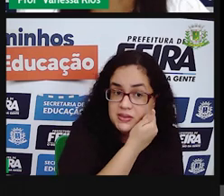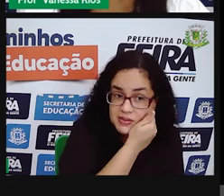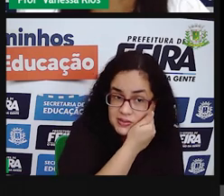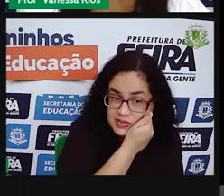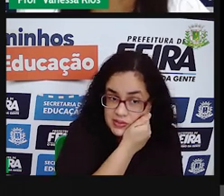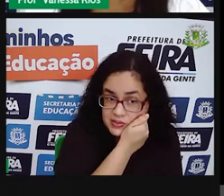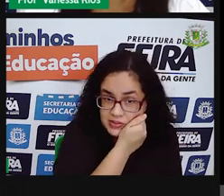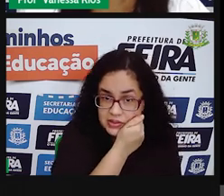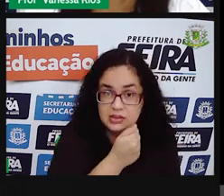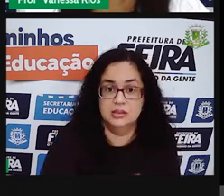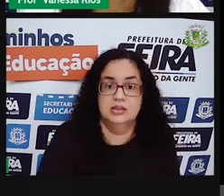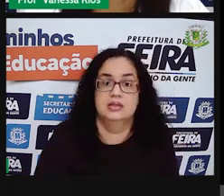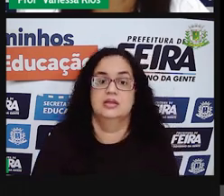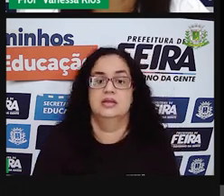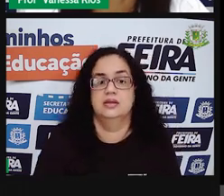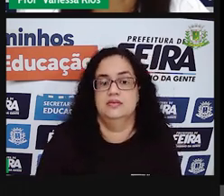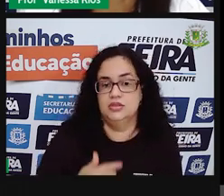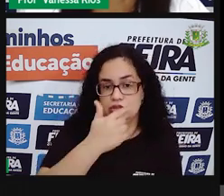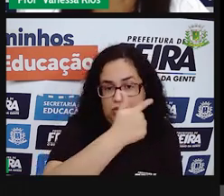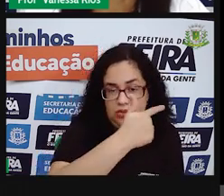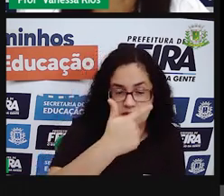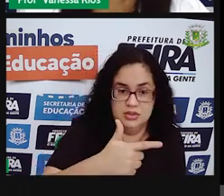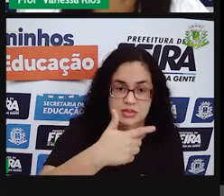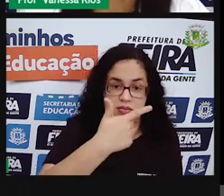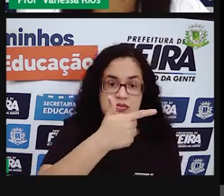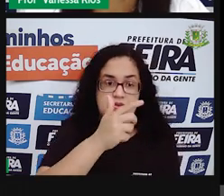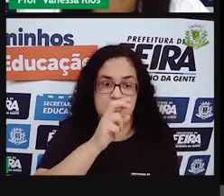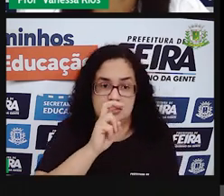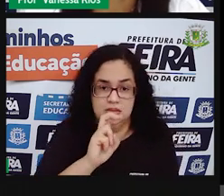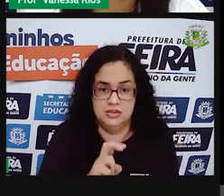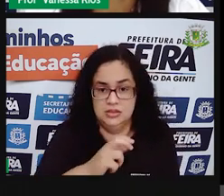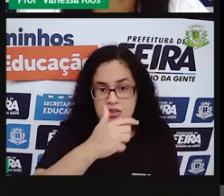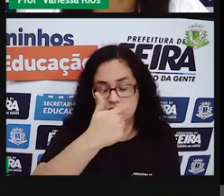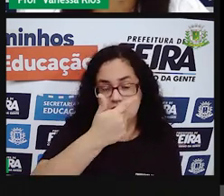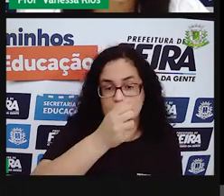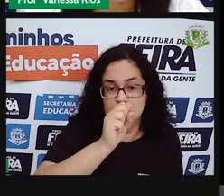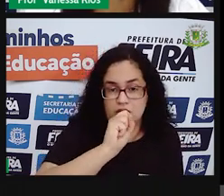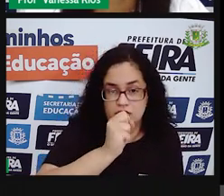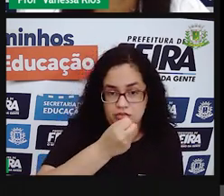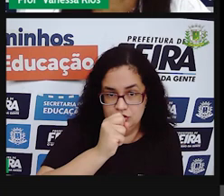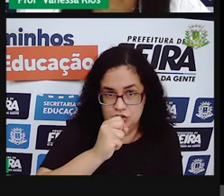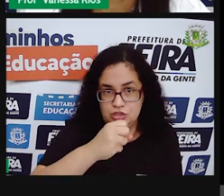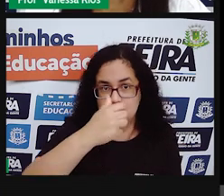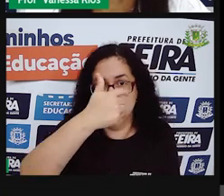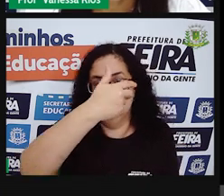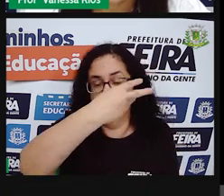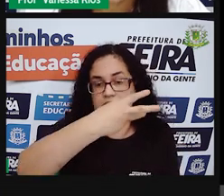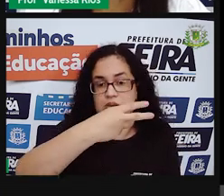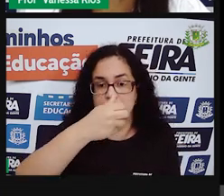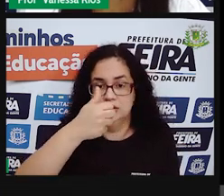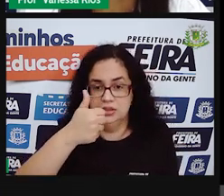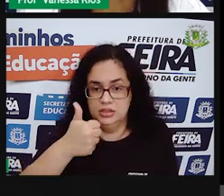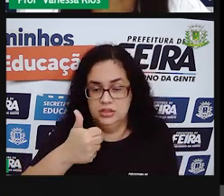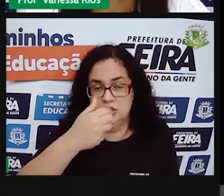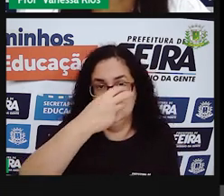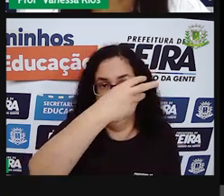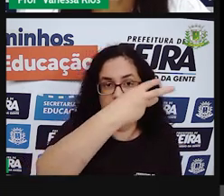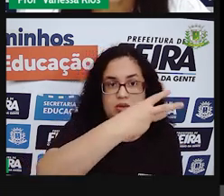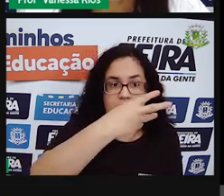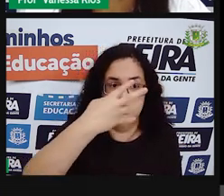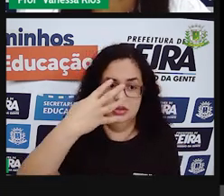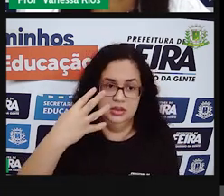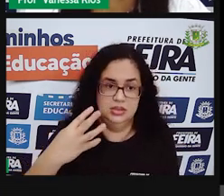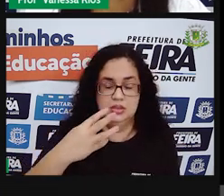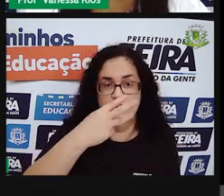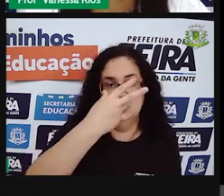abrir aí o cofre da bruxa é 22, 25... 28,